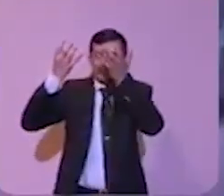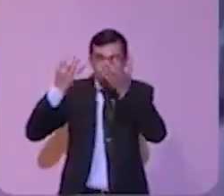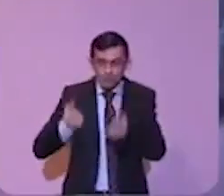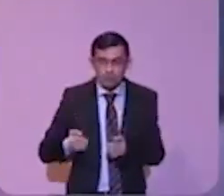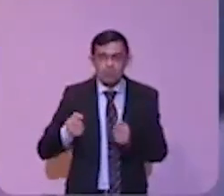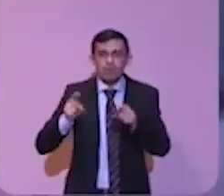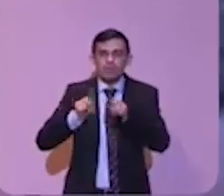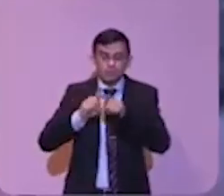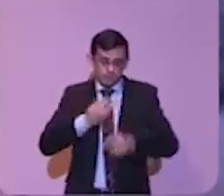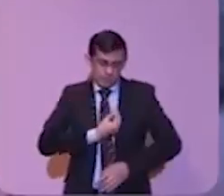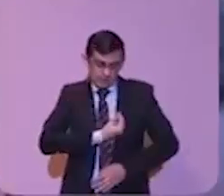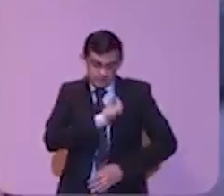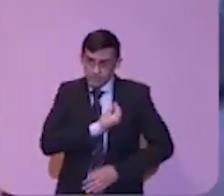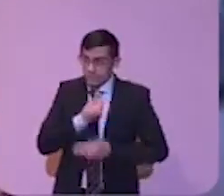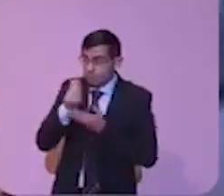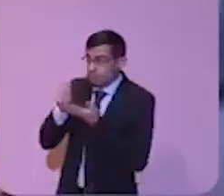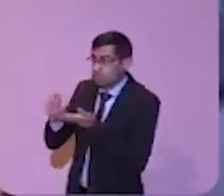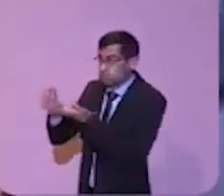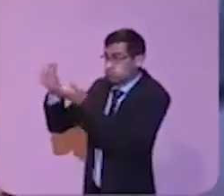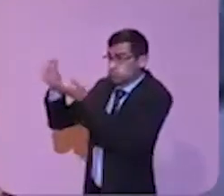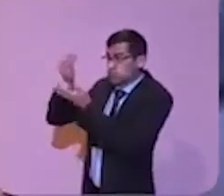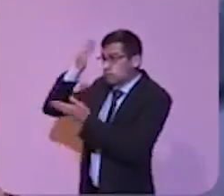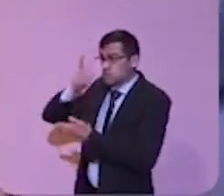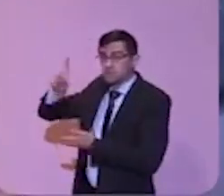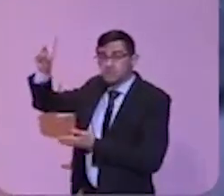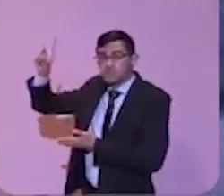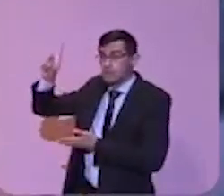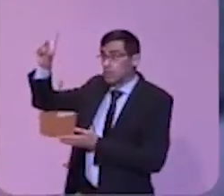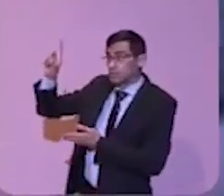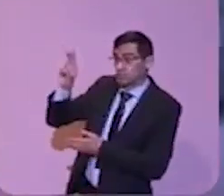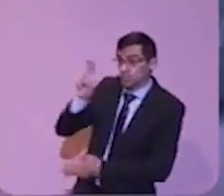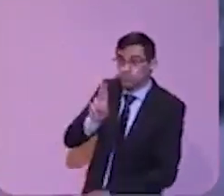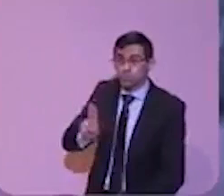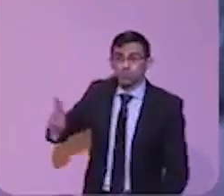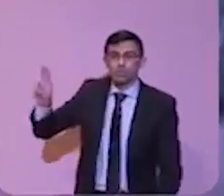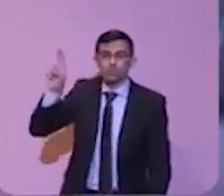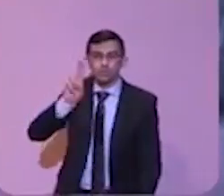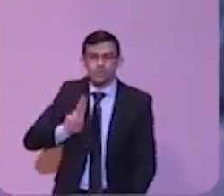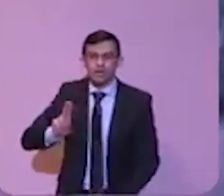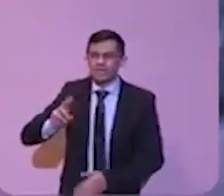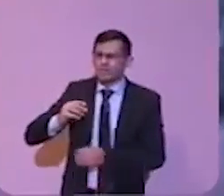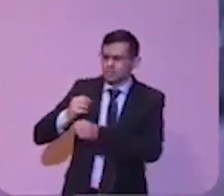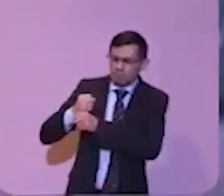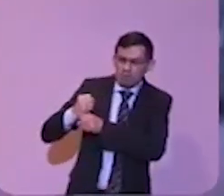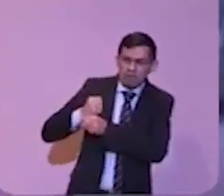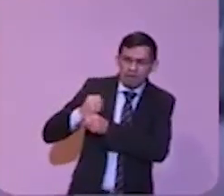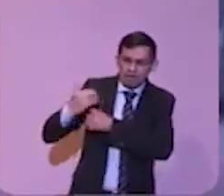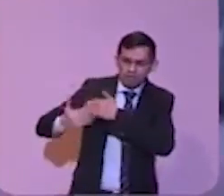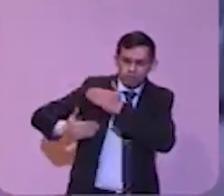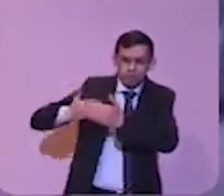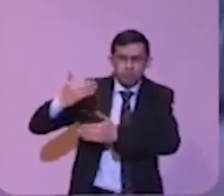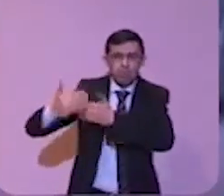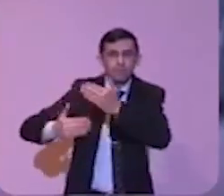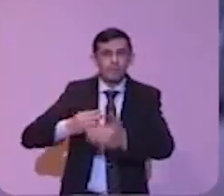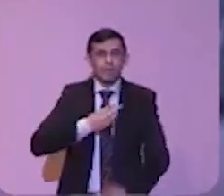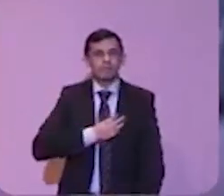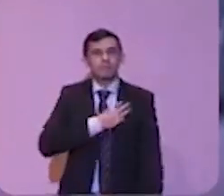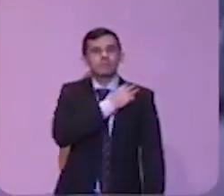e entregou a sua própria vida para ser instrumento de Deus ao longo de todo o seu